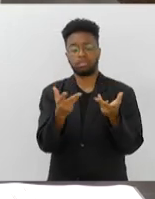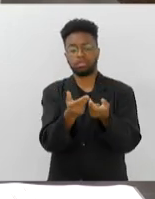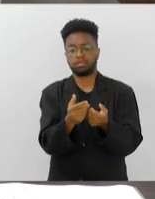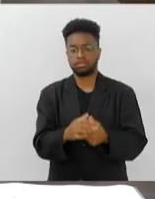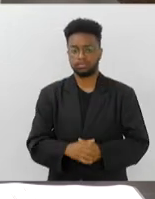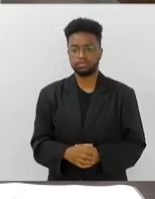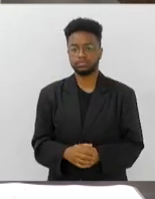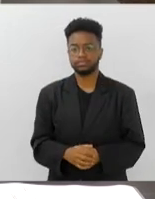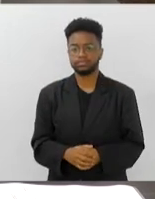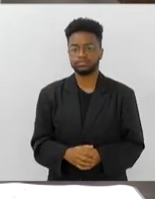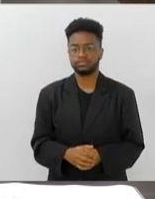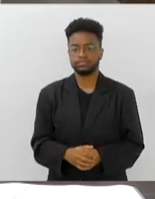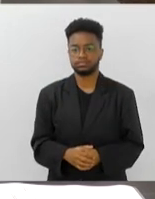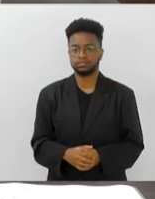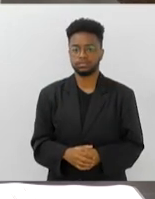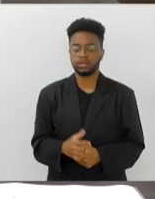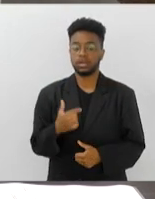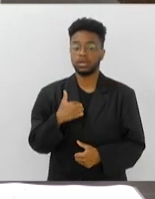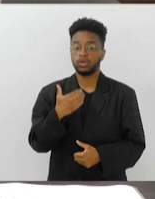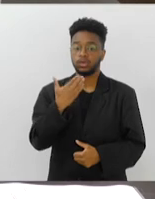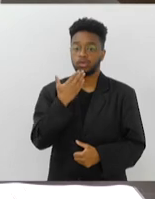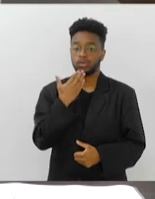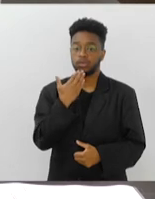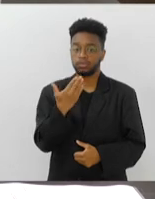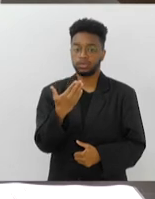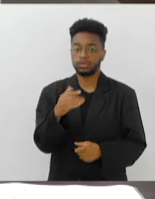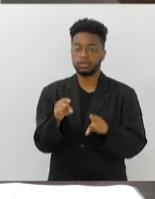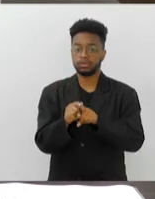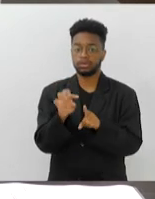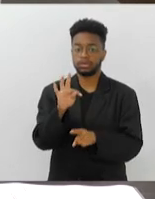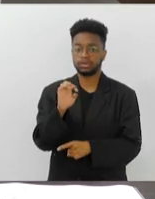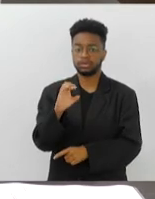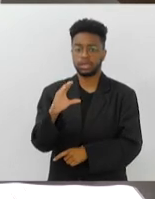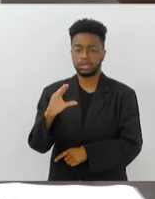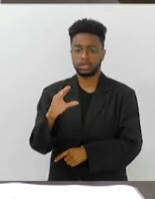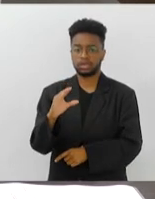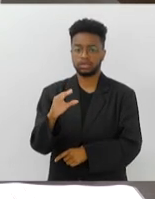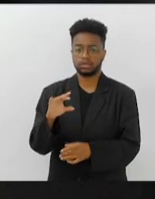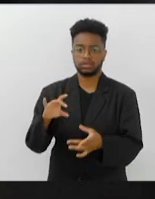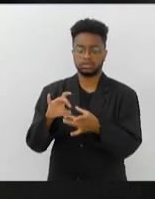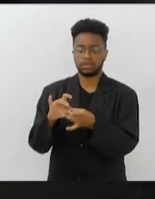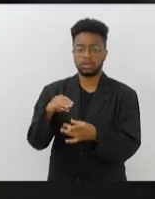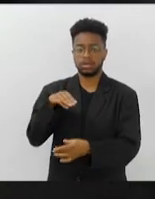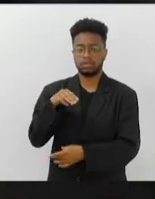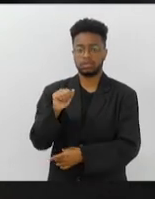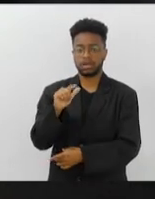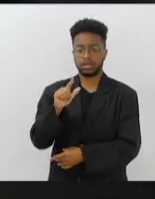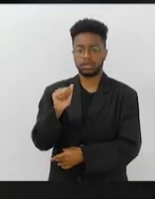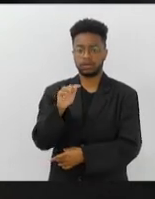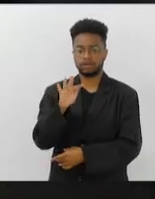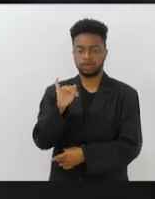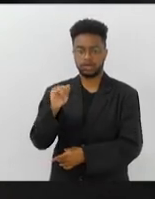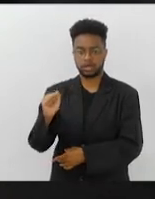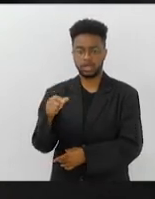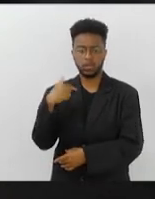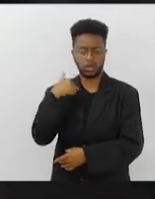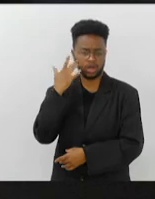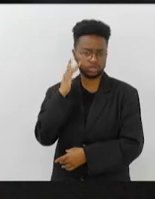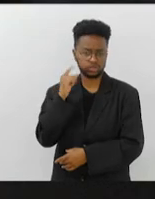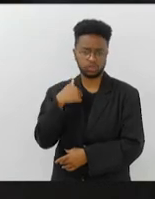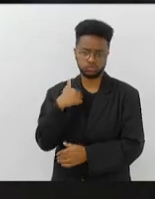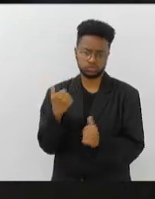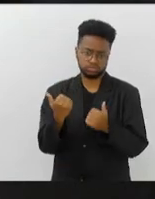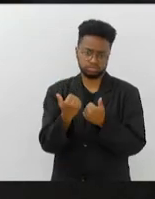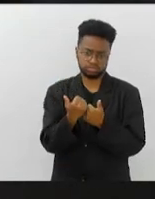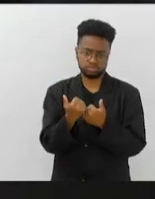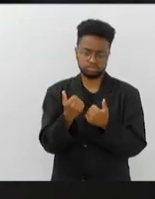vou requerer uma PEC que tem aí tramitando do Malafaia. Eu acho até que sou coautor também. Eu vou juntar